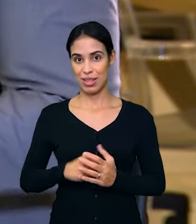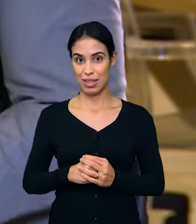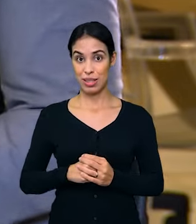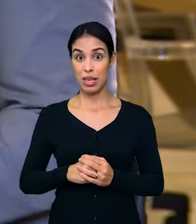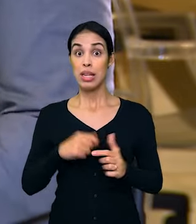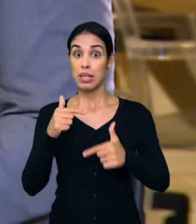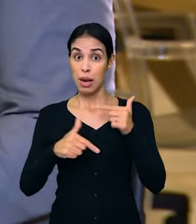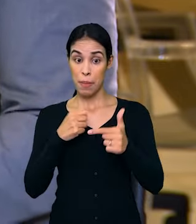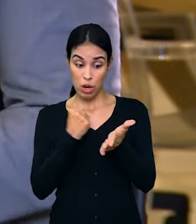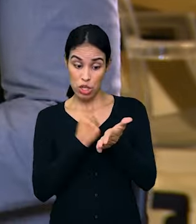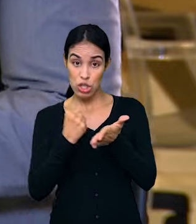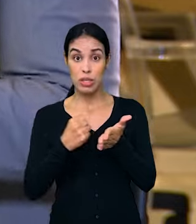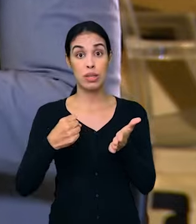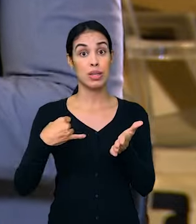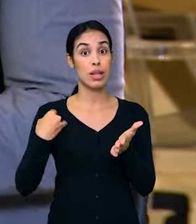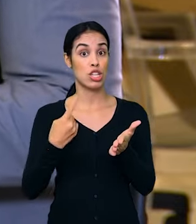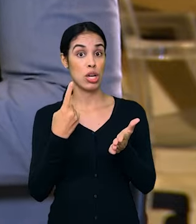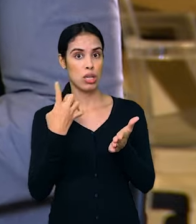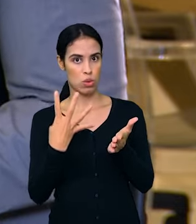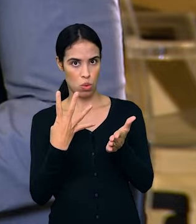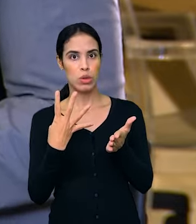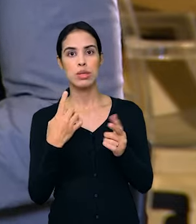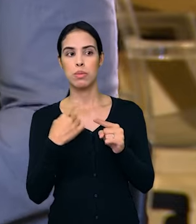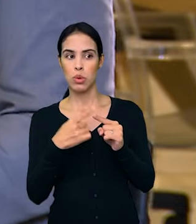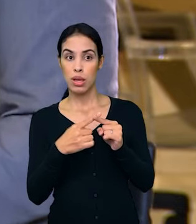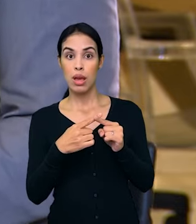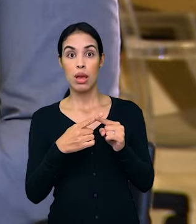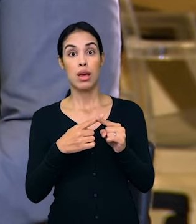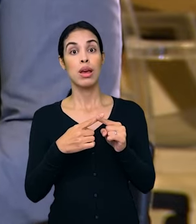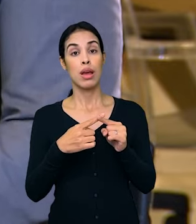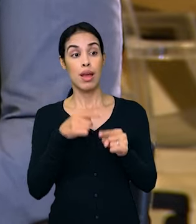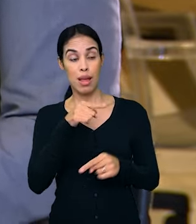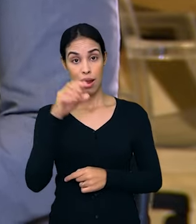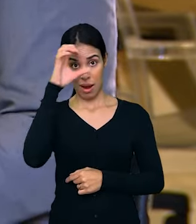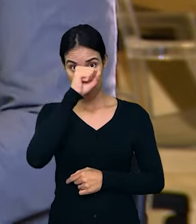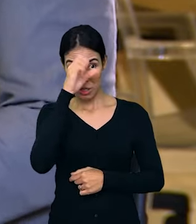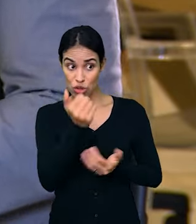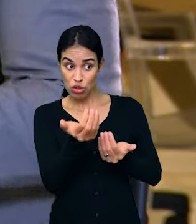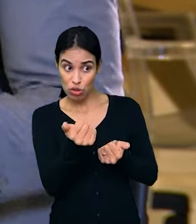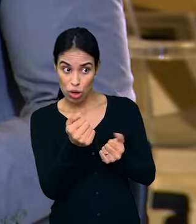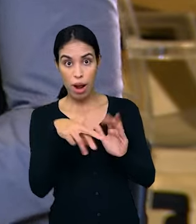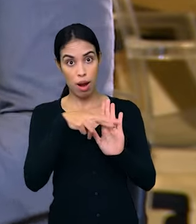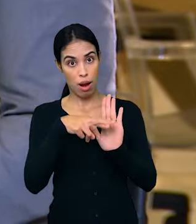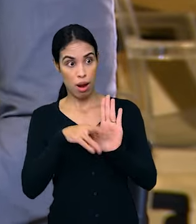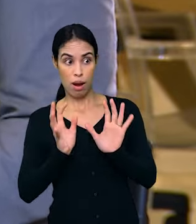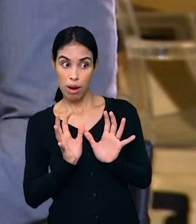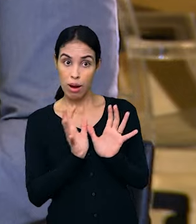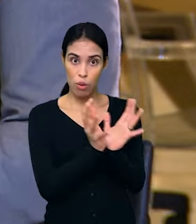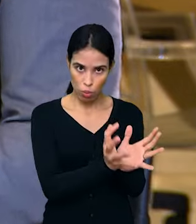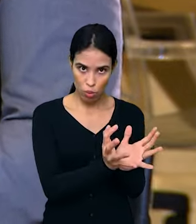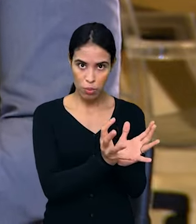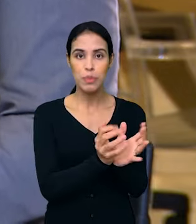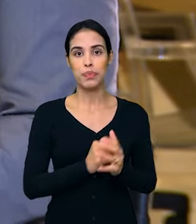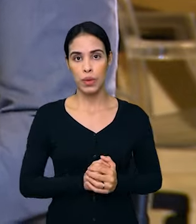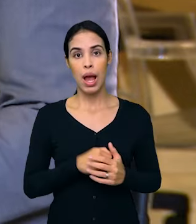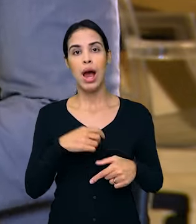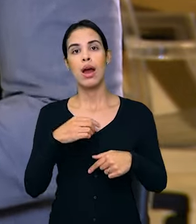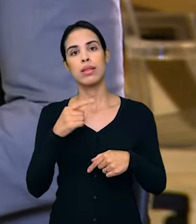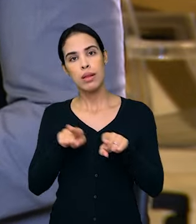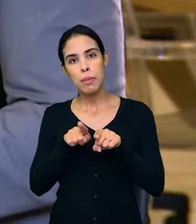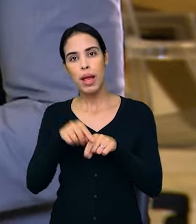desde os 14 anos, com normas específicas para quem é menor aprendiz, até a pessoa que está prestes a se